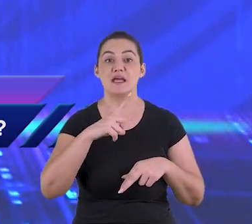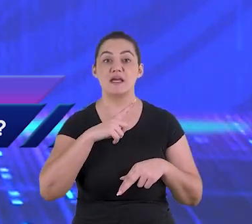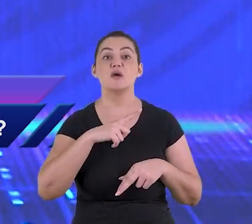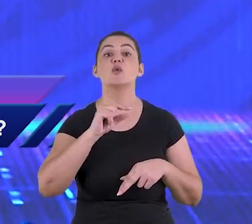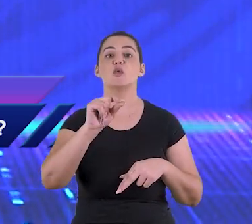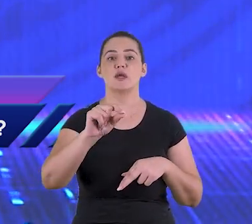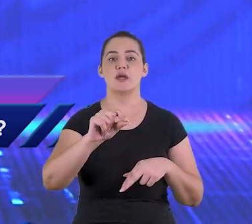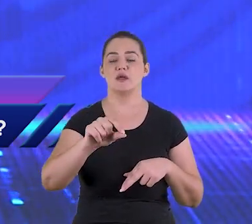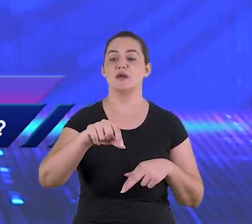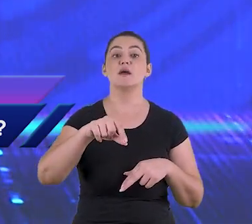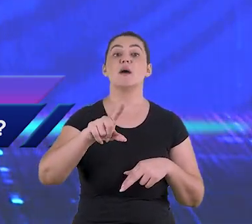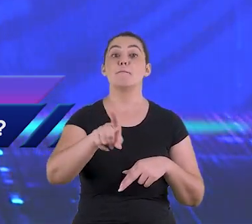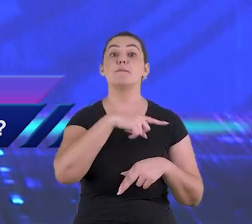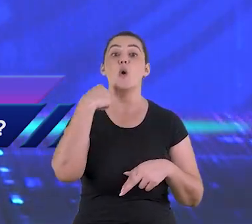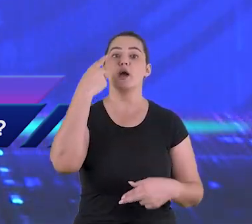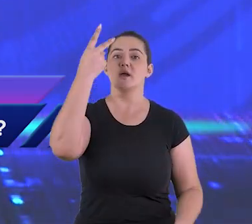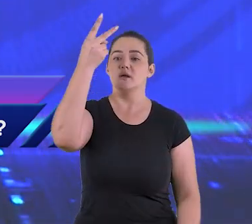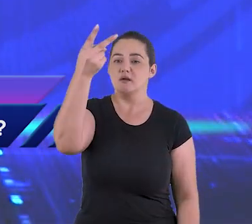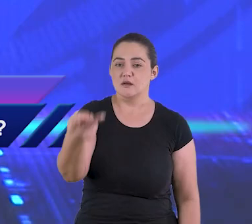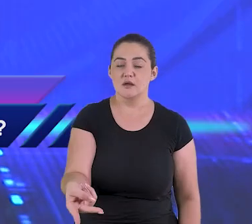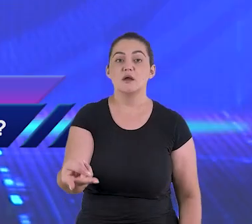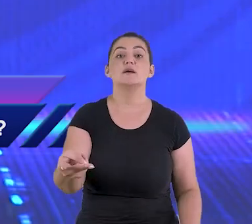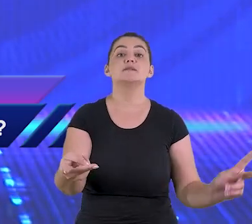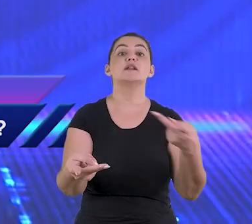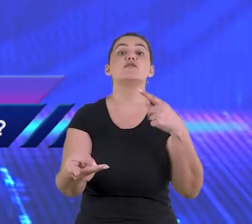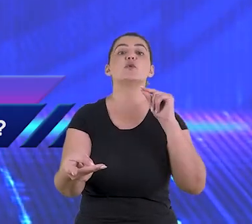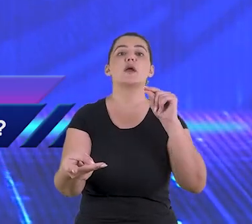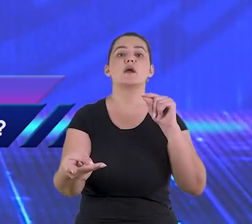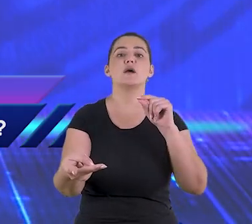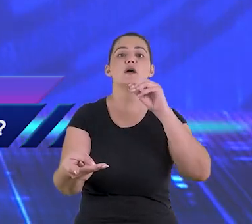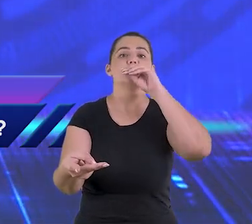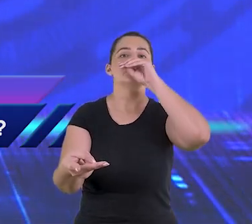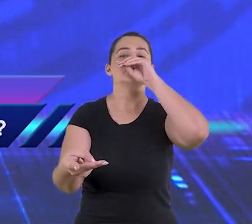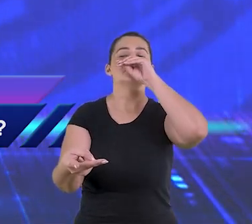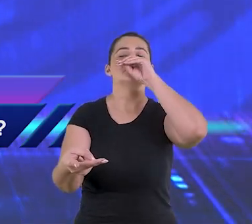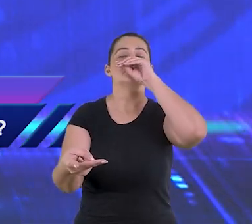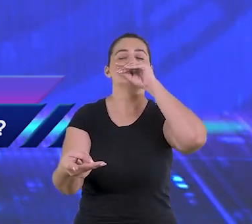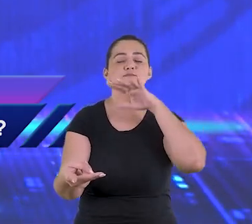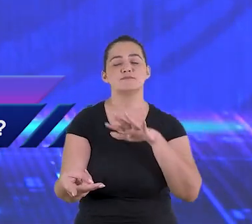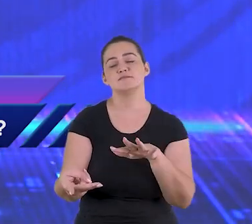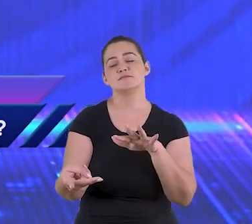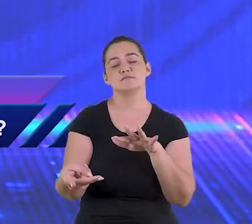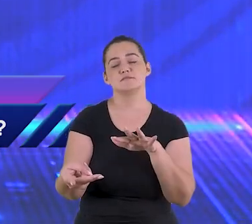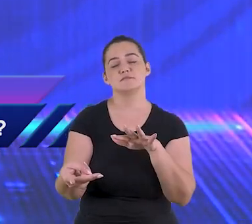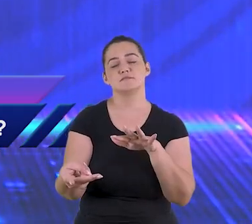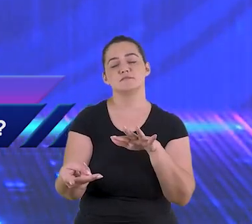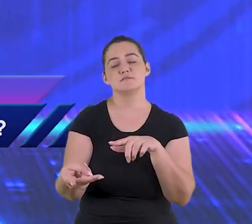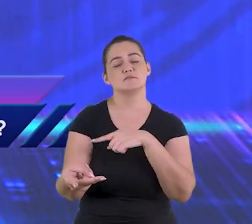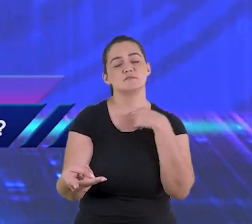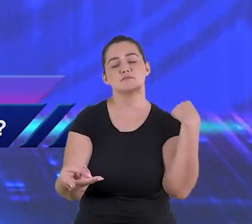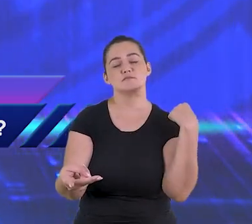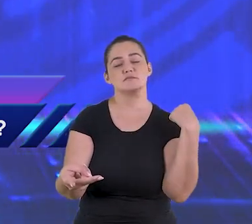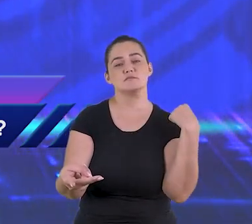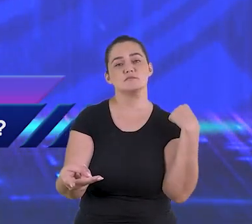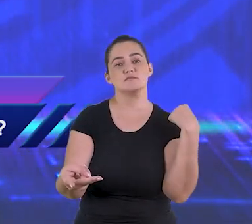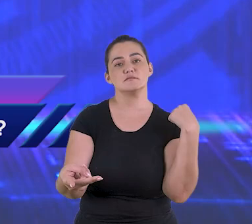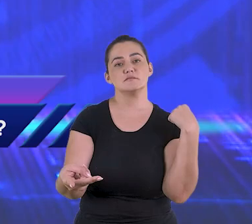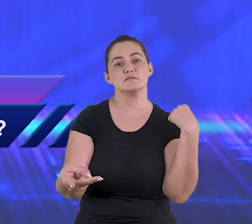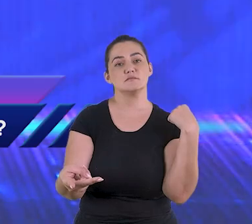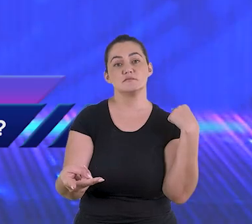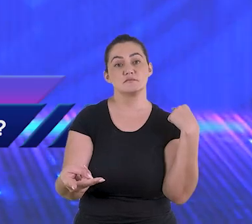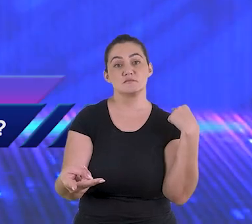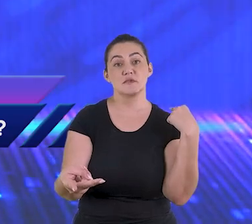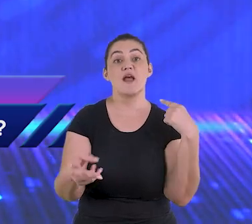o espírito e eles voltam ao pó nesse mesmo dia e acabam todos os seus